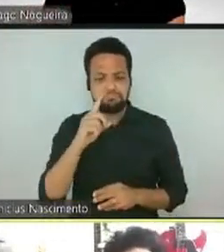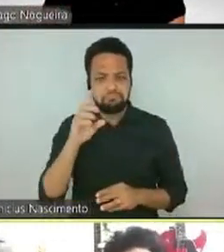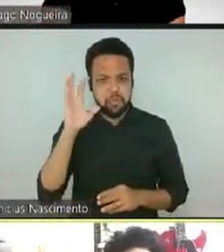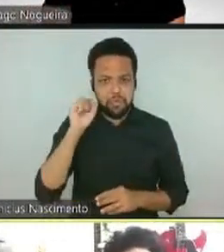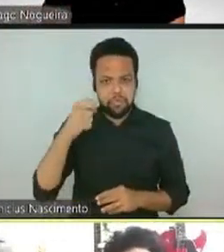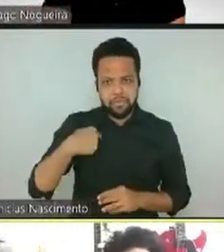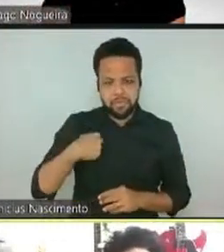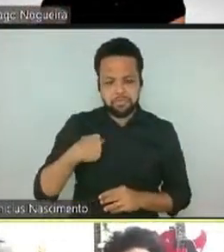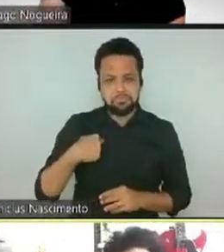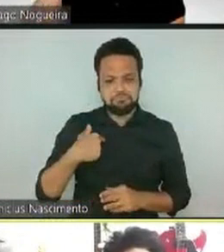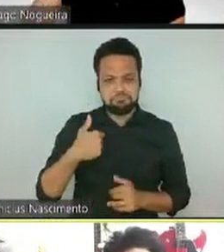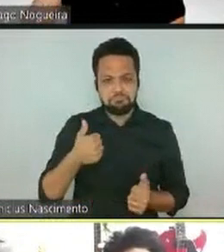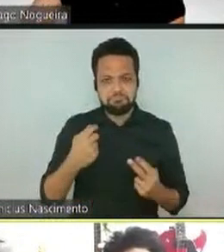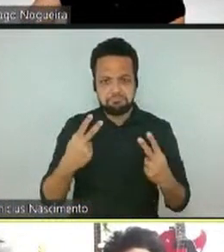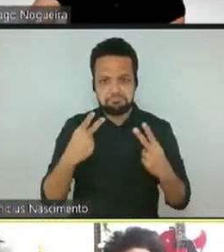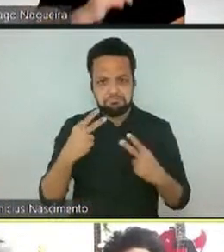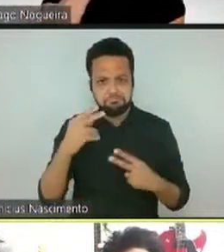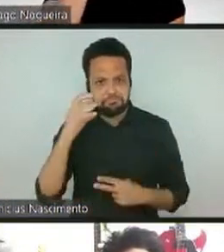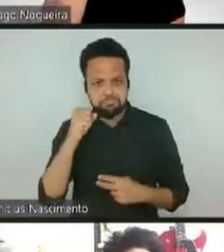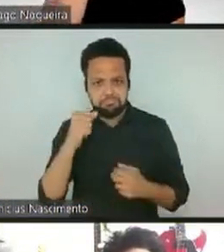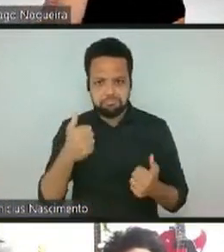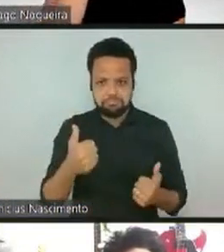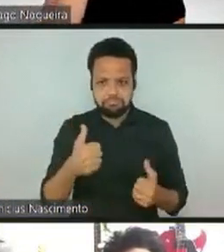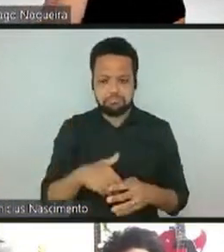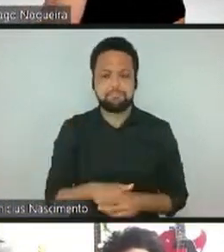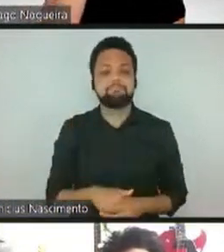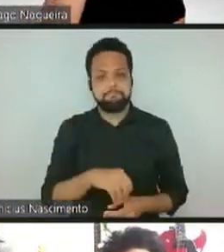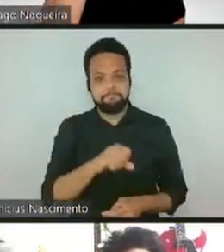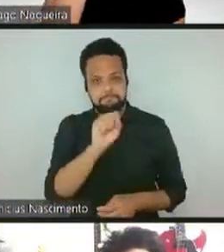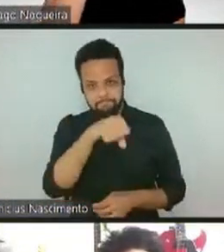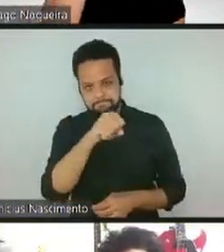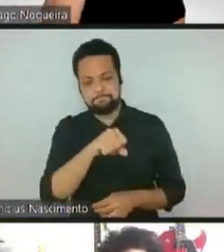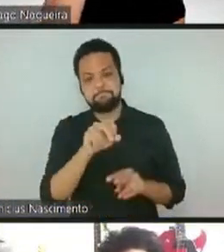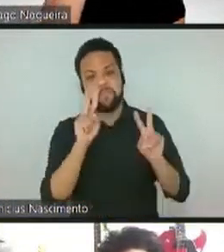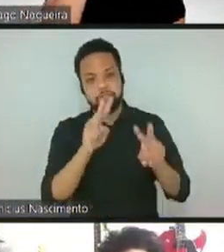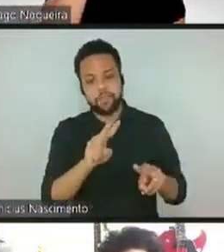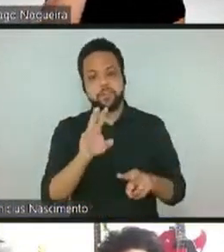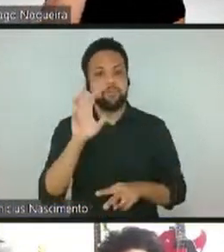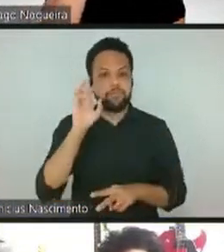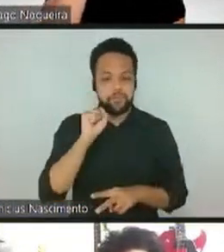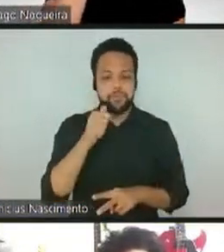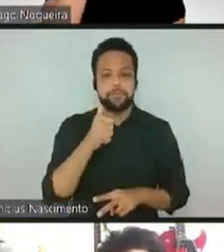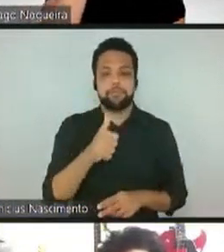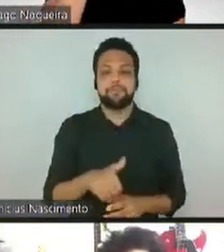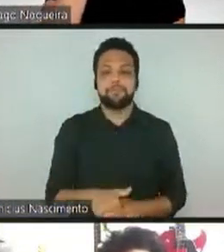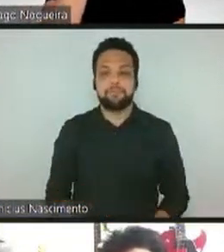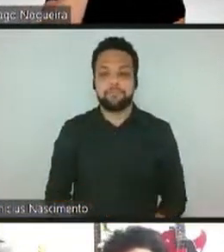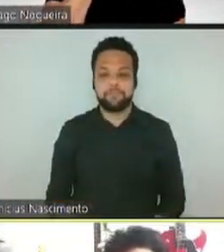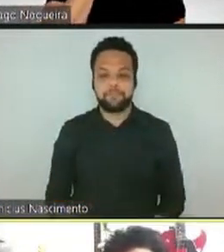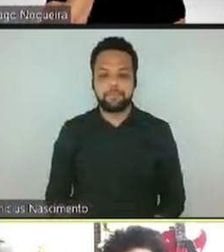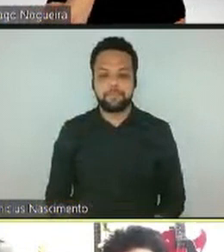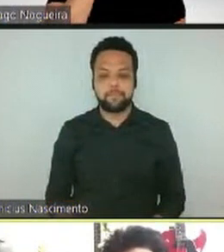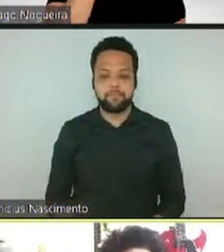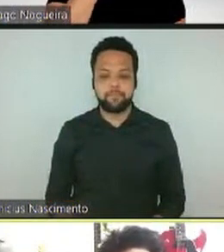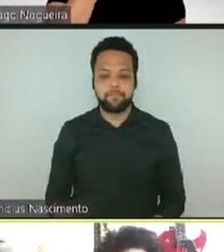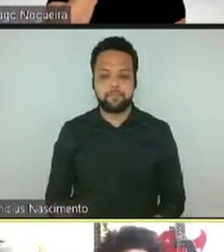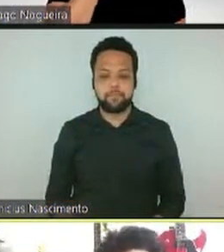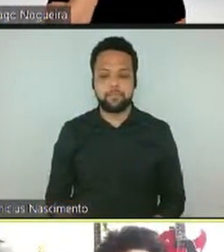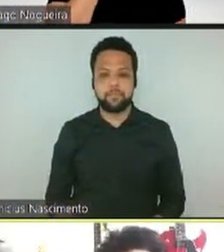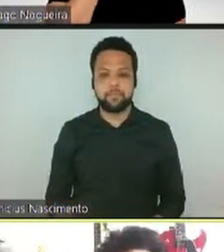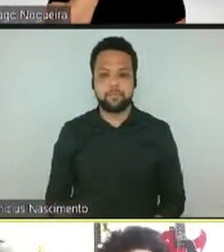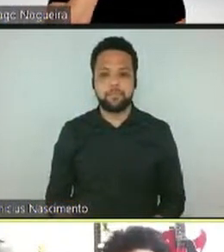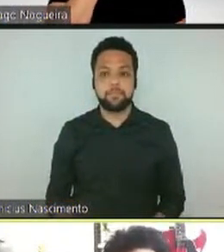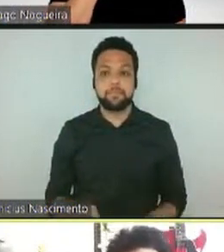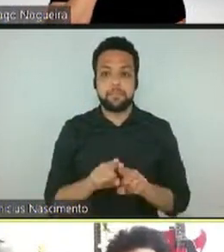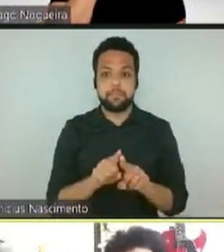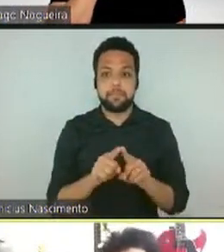Estamos. Então, estão me vendo também? Eu